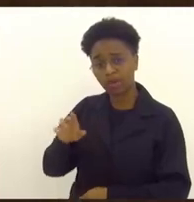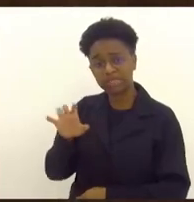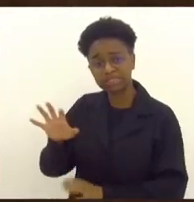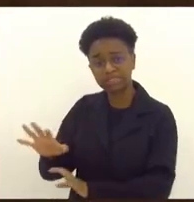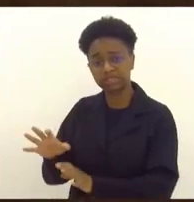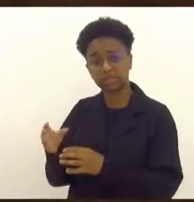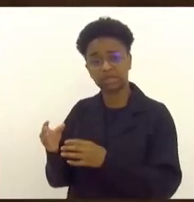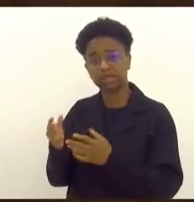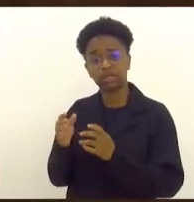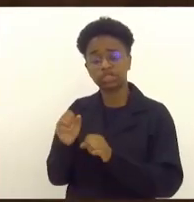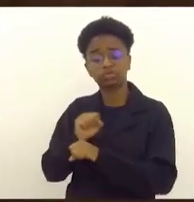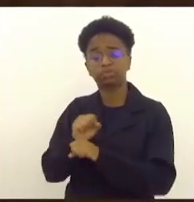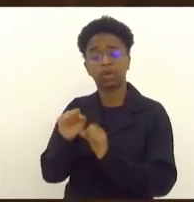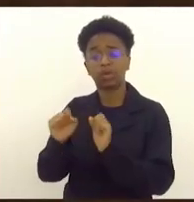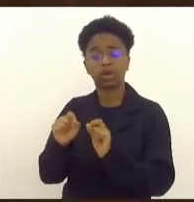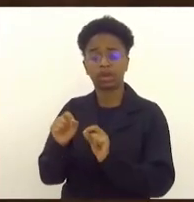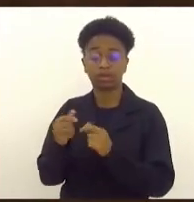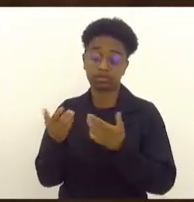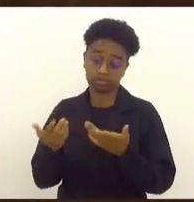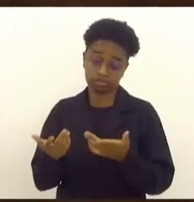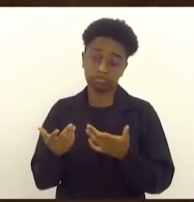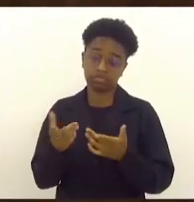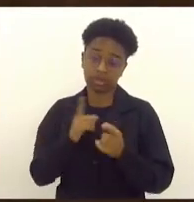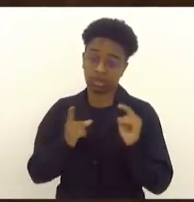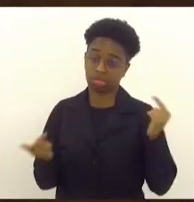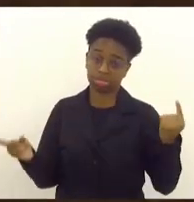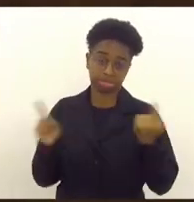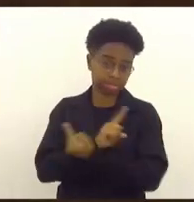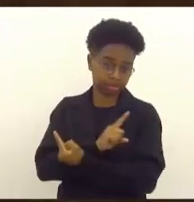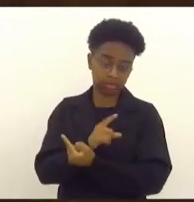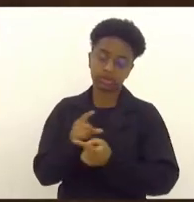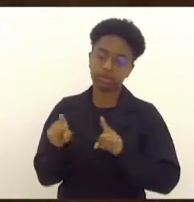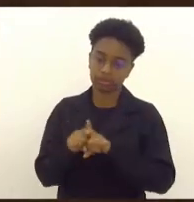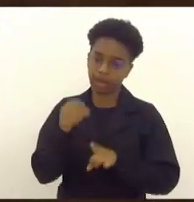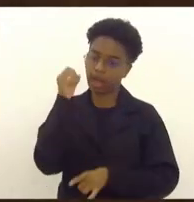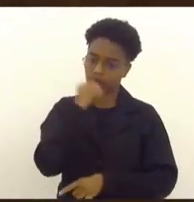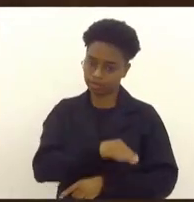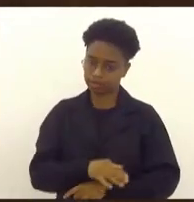a vítima em ré que é outro outra absurdo